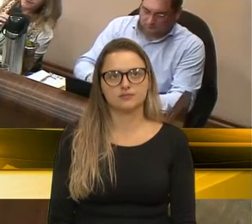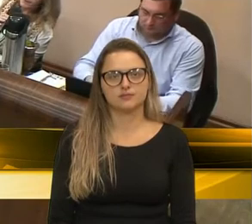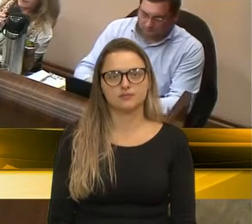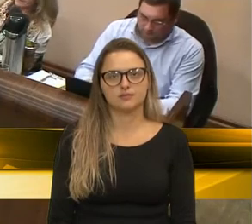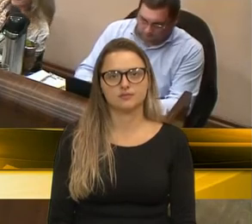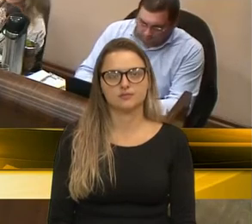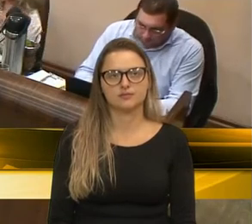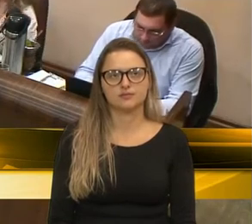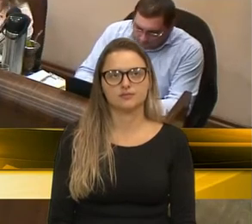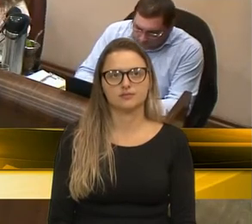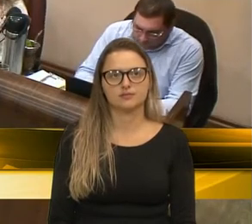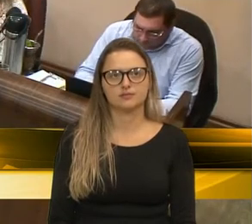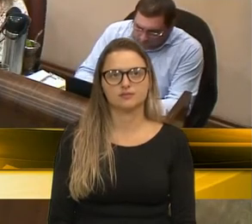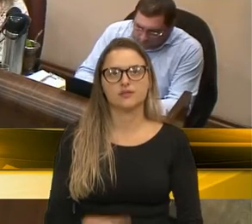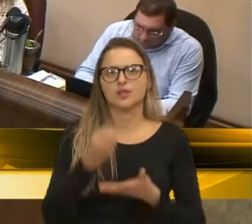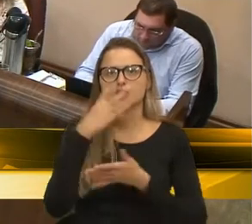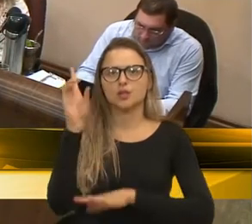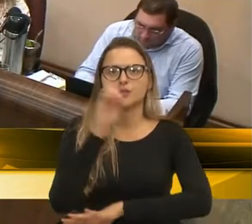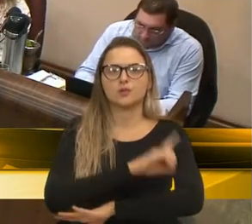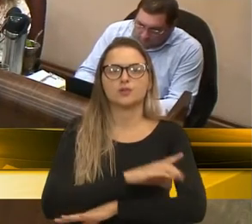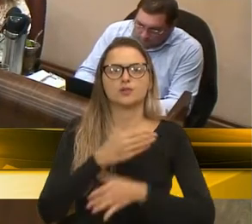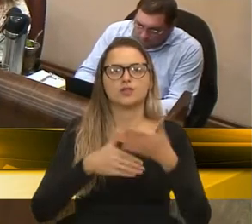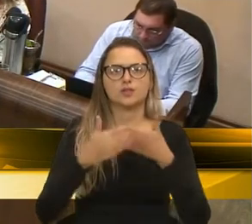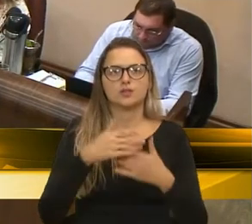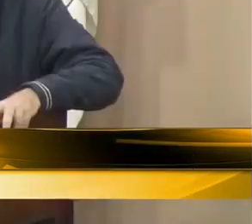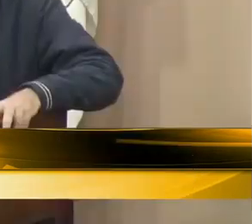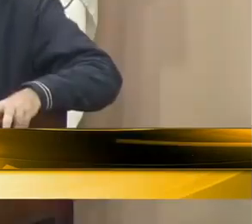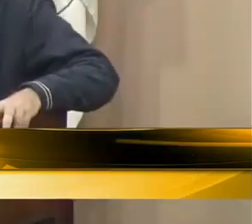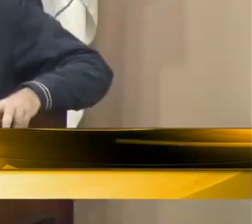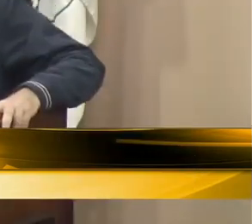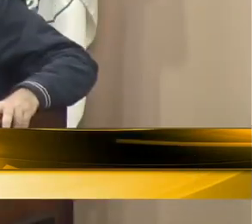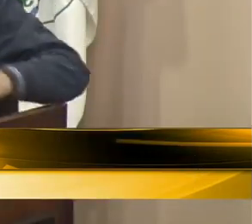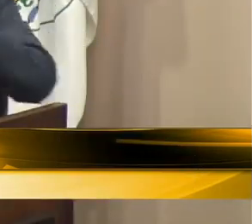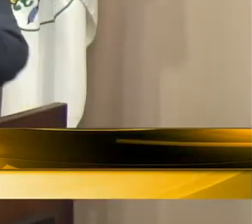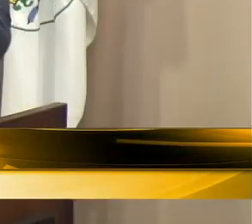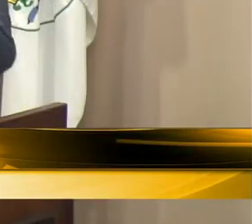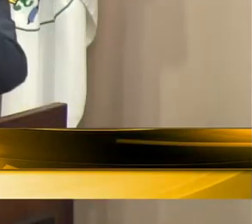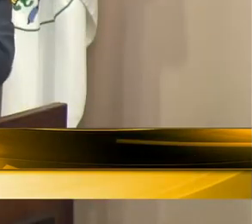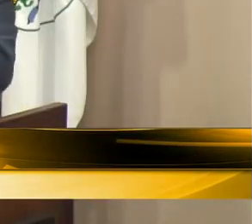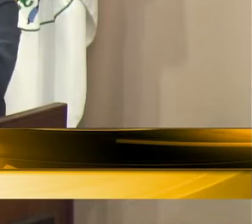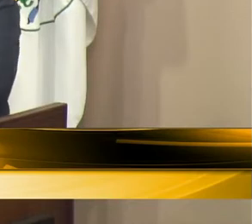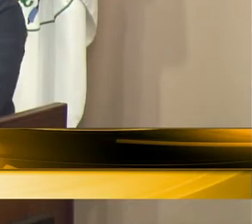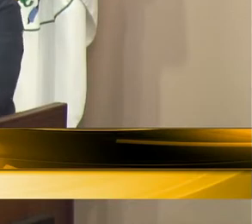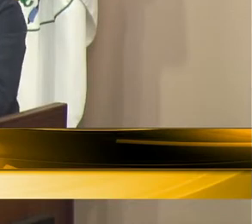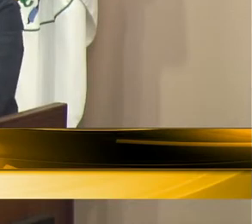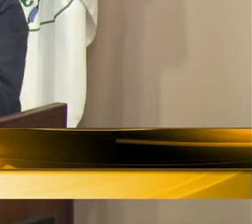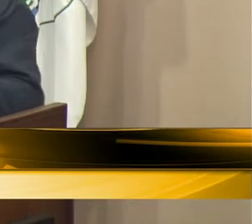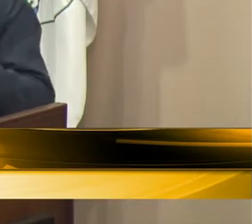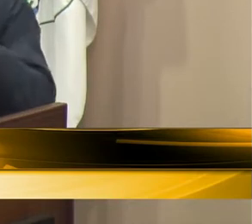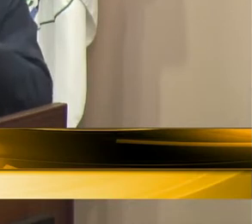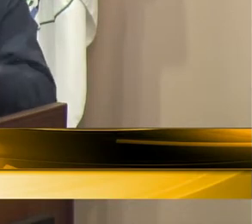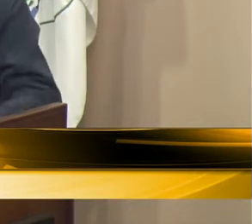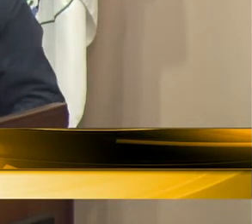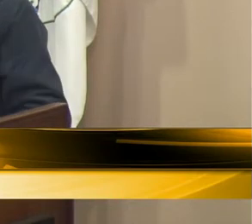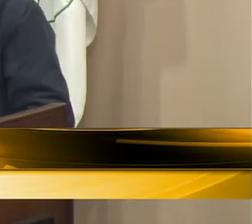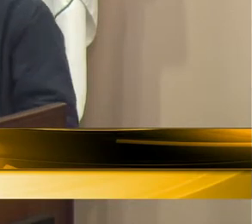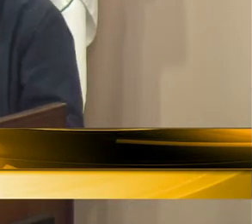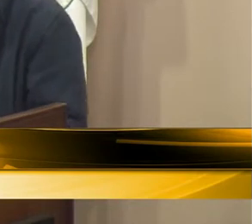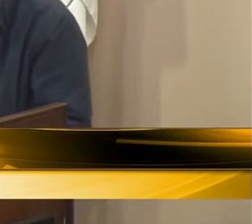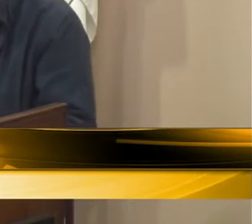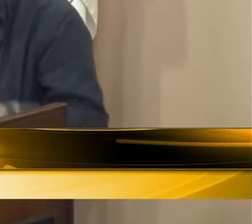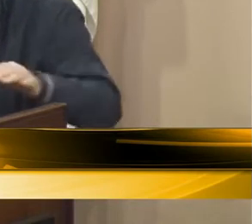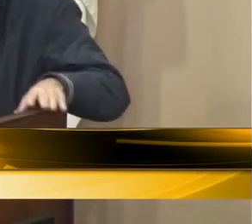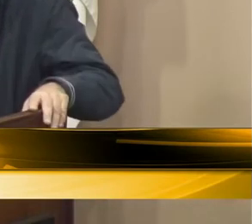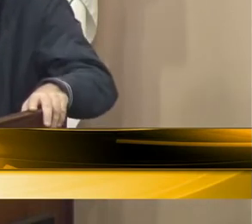Bom dia a todos. Presidente Cassina, vereadores e vereadoras aqui na Câmara de Vereadores, e as pessoas que nos assistem